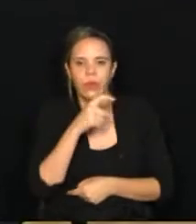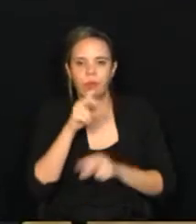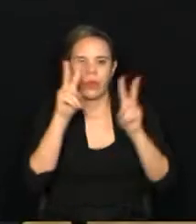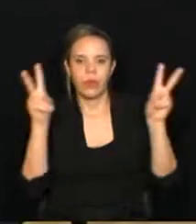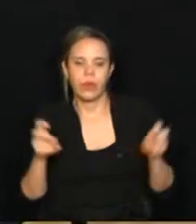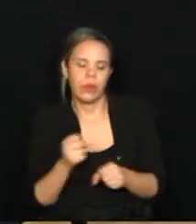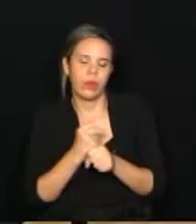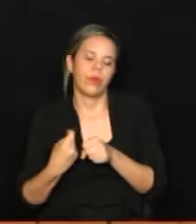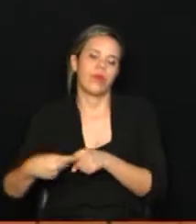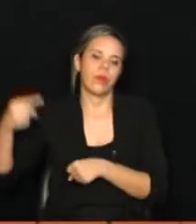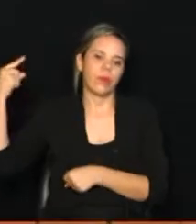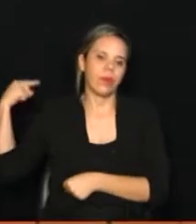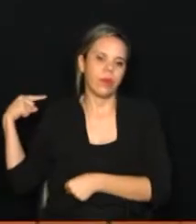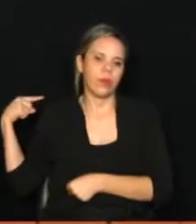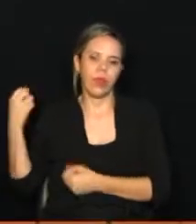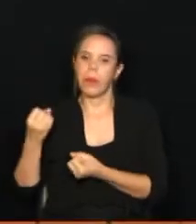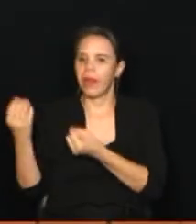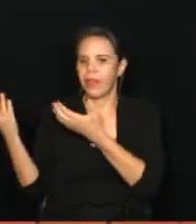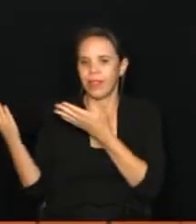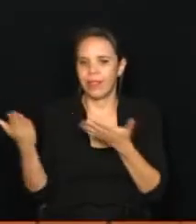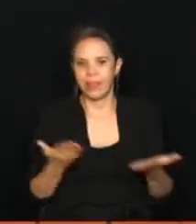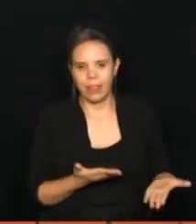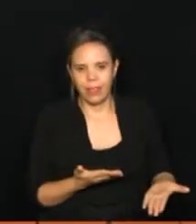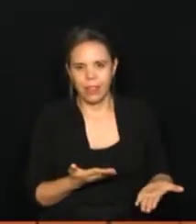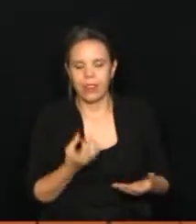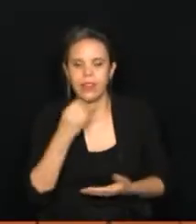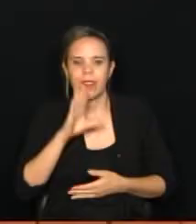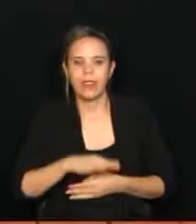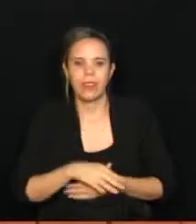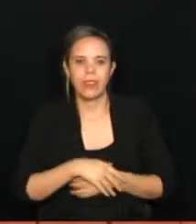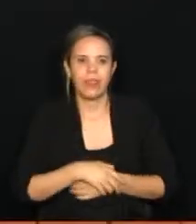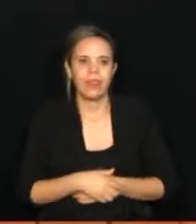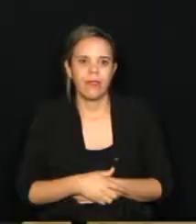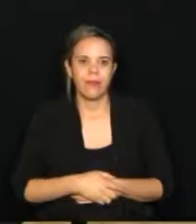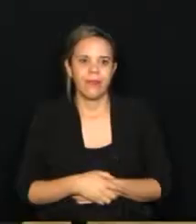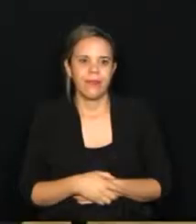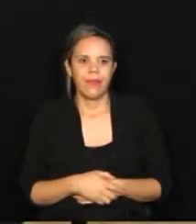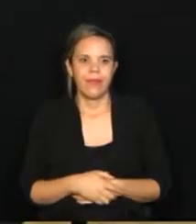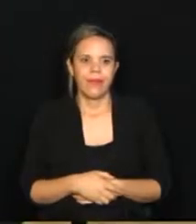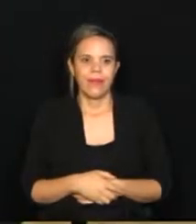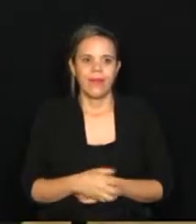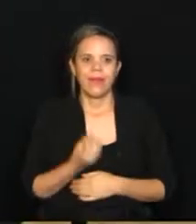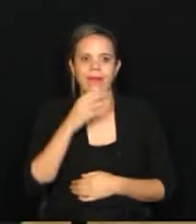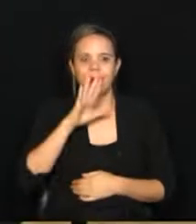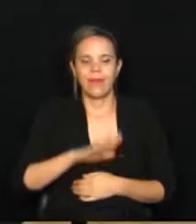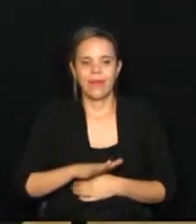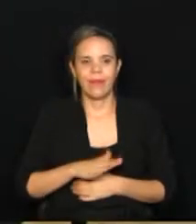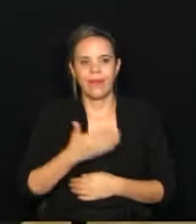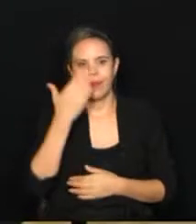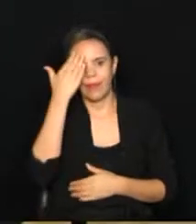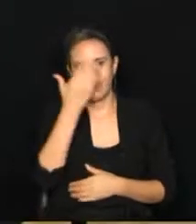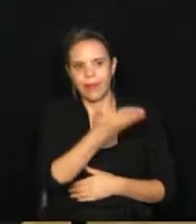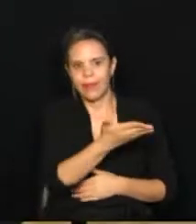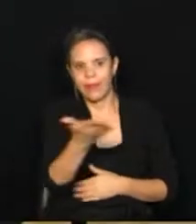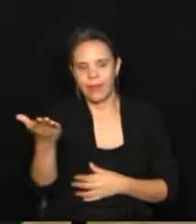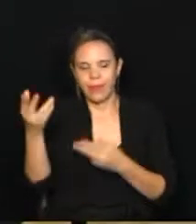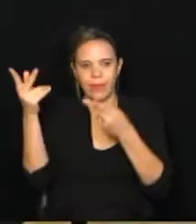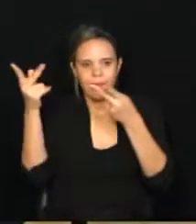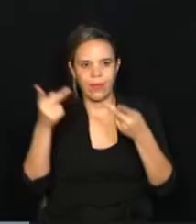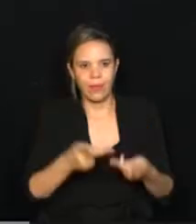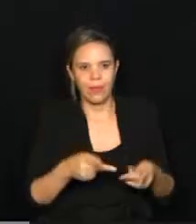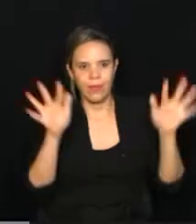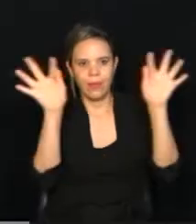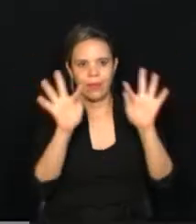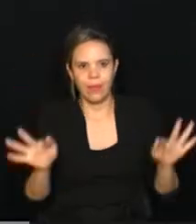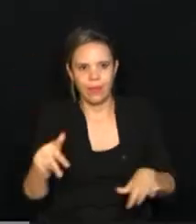a anos anteriores? Seja bem-vinda e boa tarde. Boa tarde, obrigado vocês pelo convite. Estou muito feliz